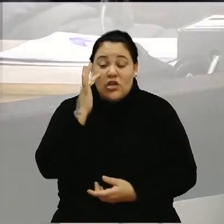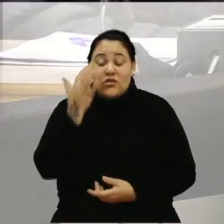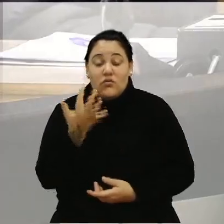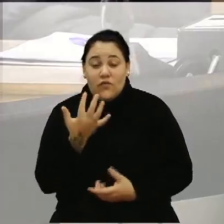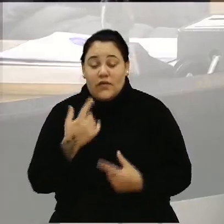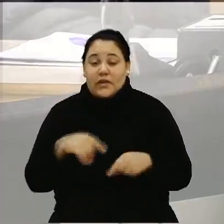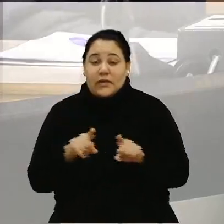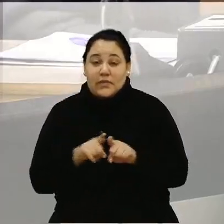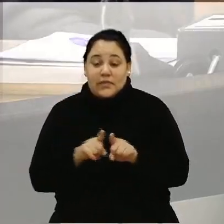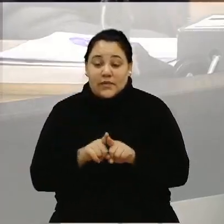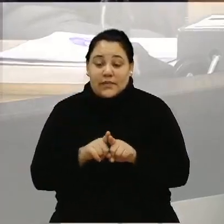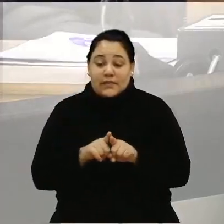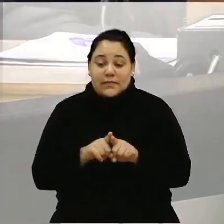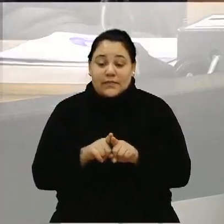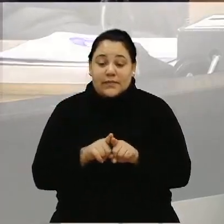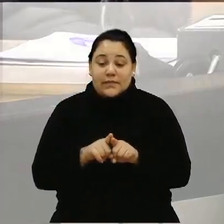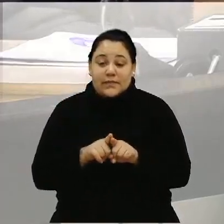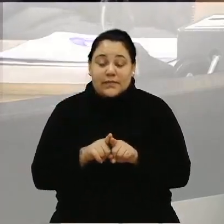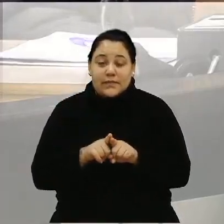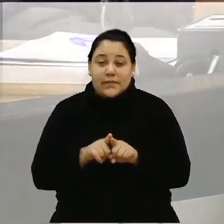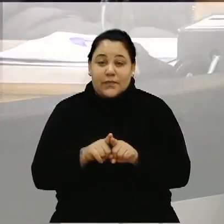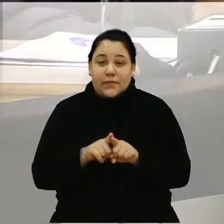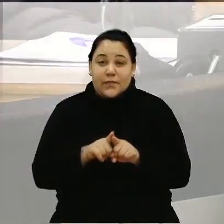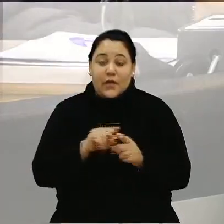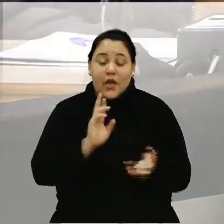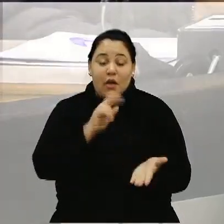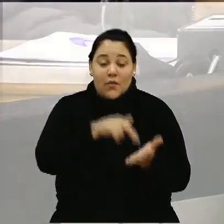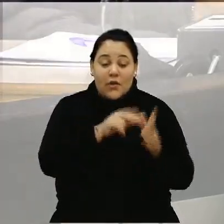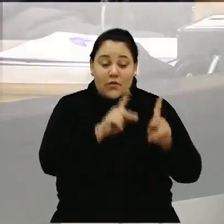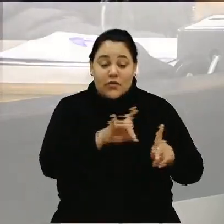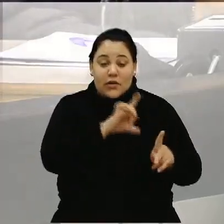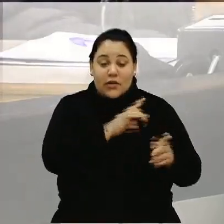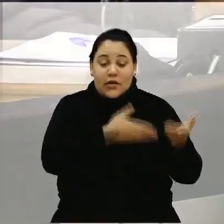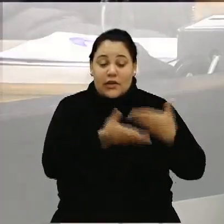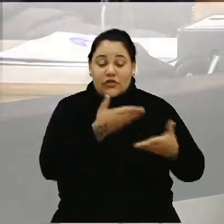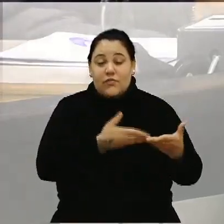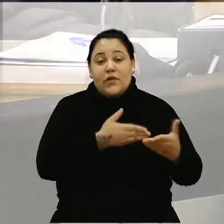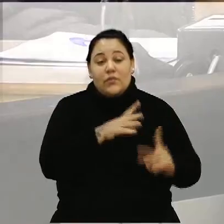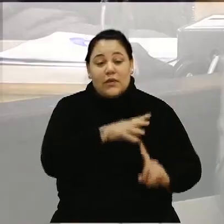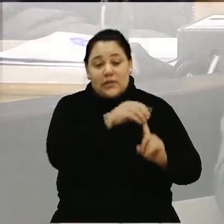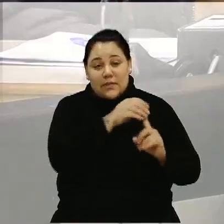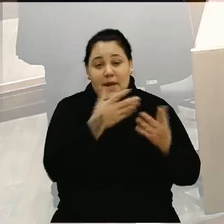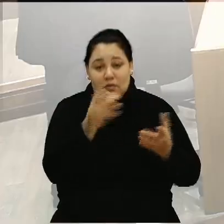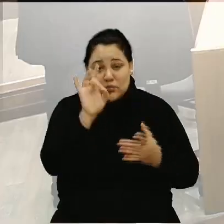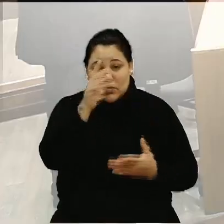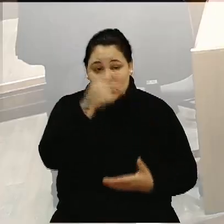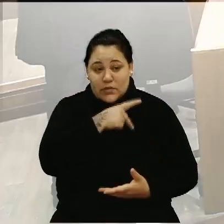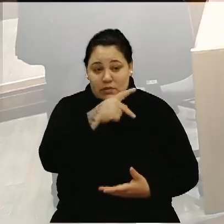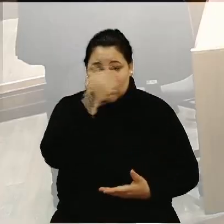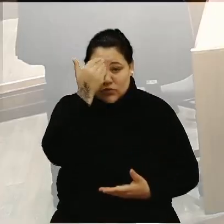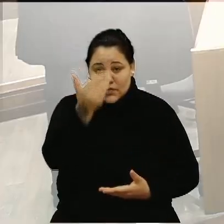resoluções com realmente as pessoas tendo atendimento na ponta. Era isso, senhor presidente. Muito obrigado.